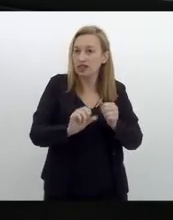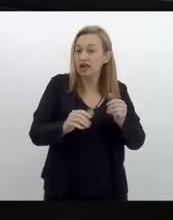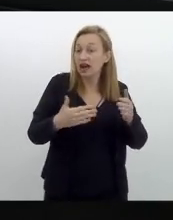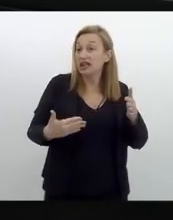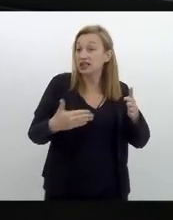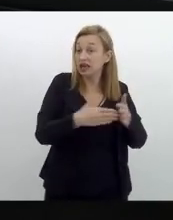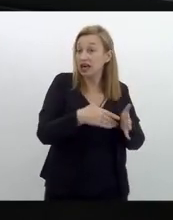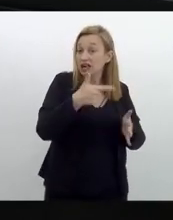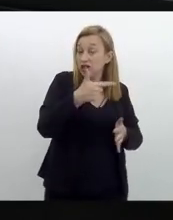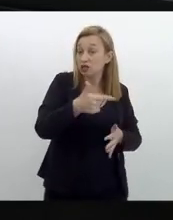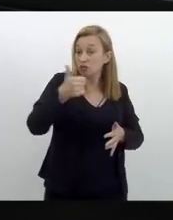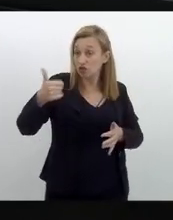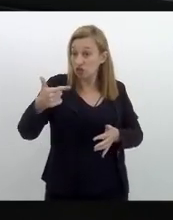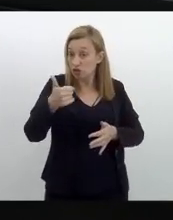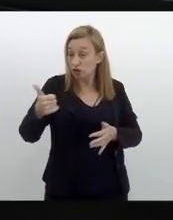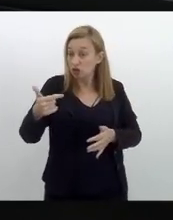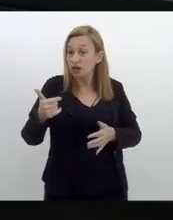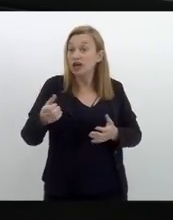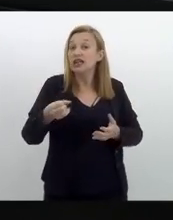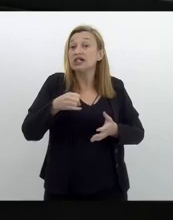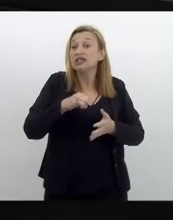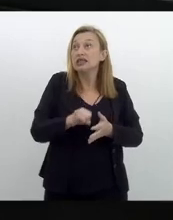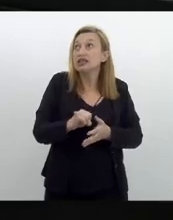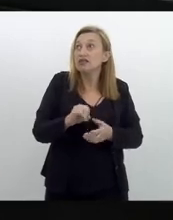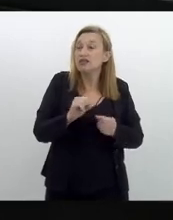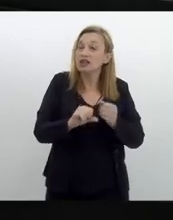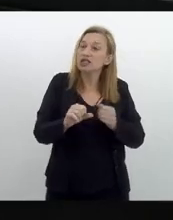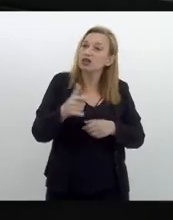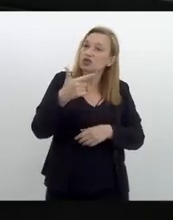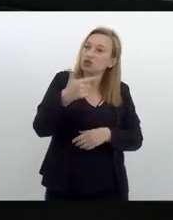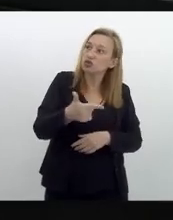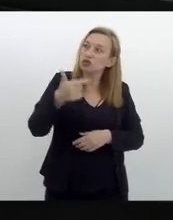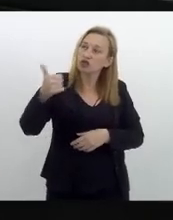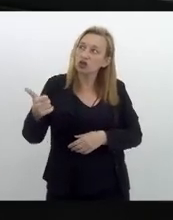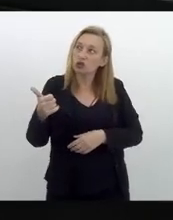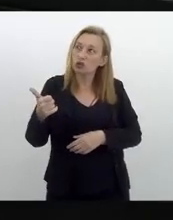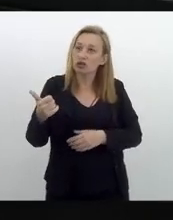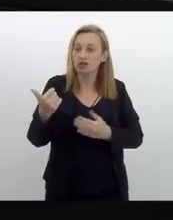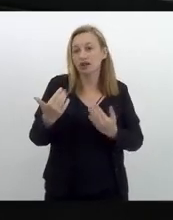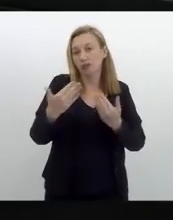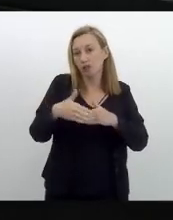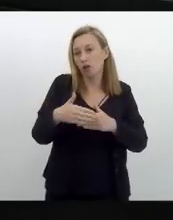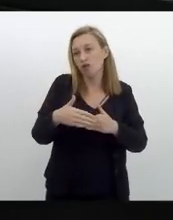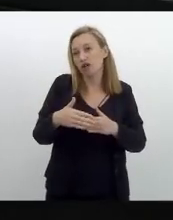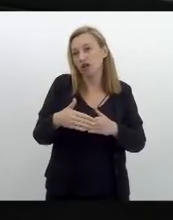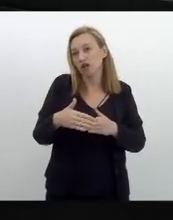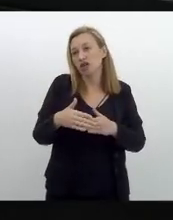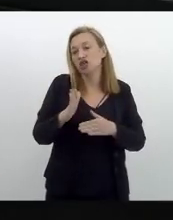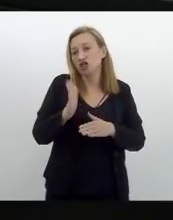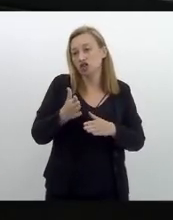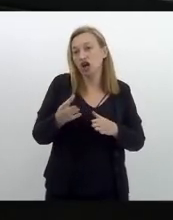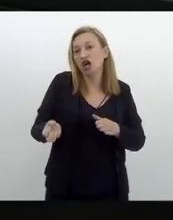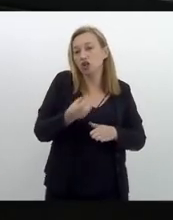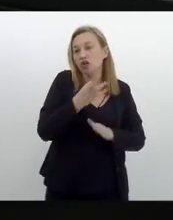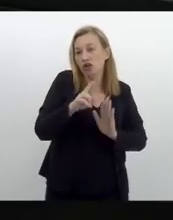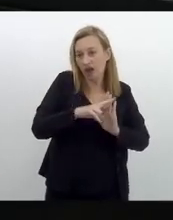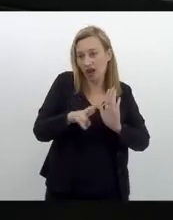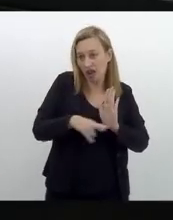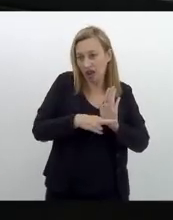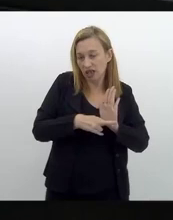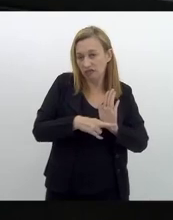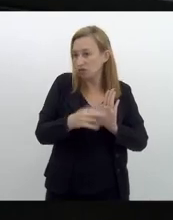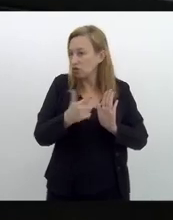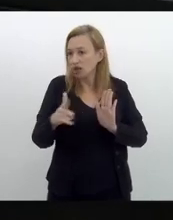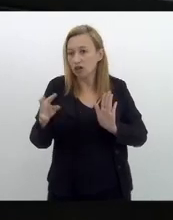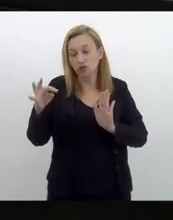2022, supondo-se que se faça em 2022. Se fizer em 2022, já vai estar na nova regra, eles não